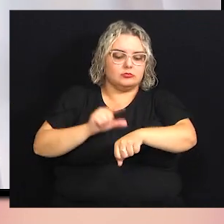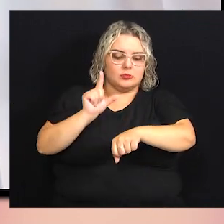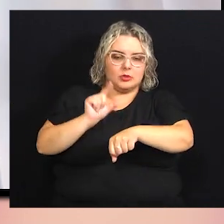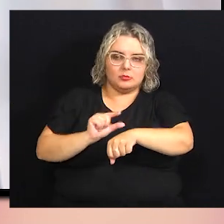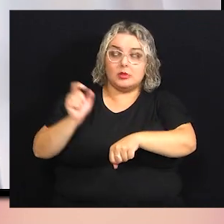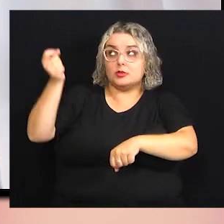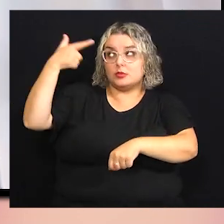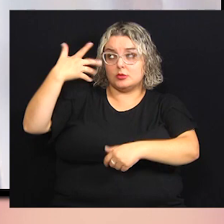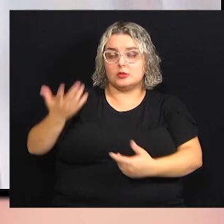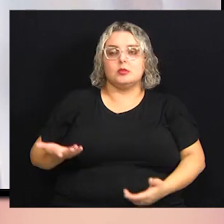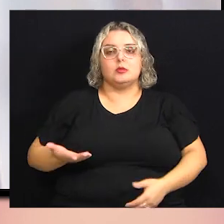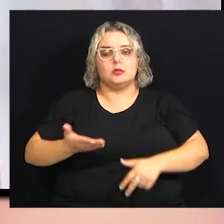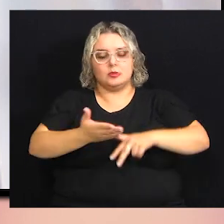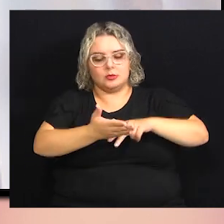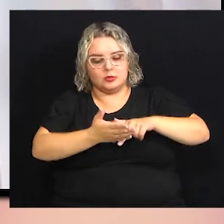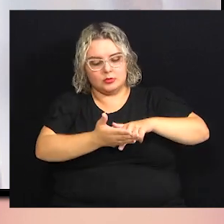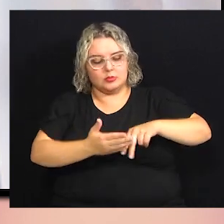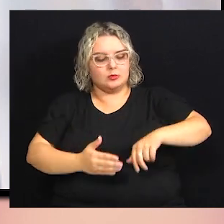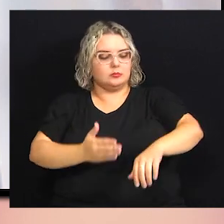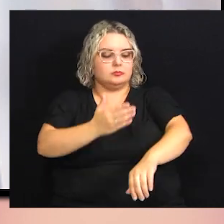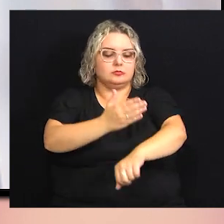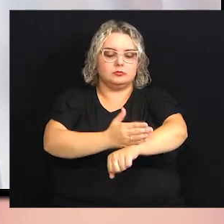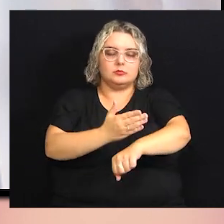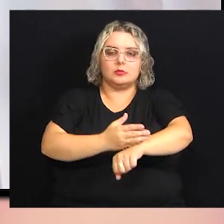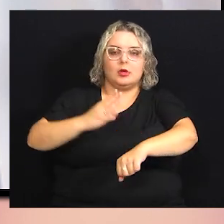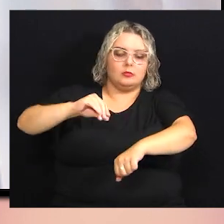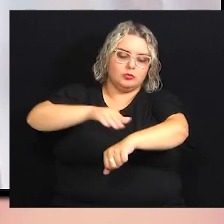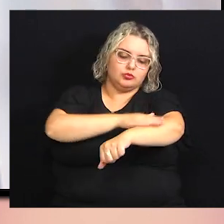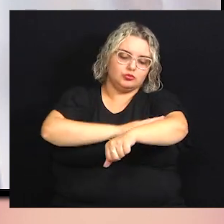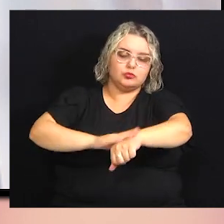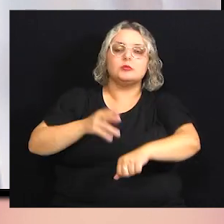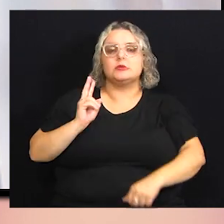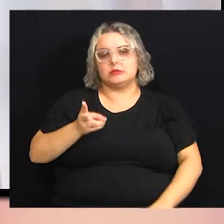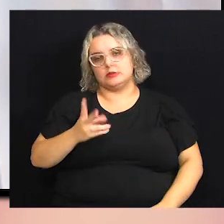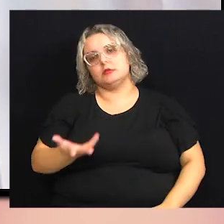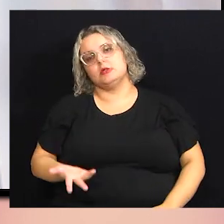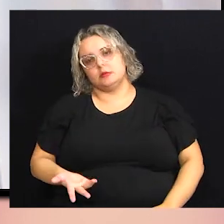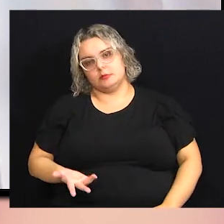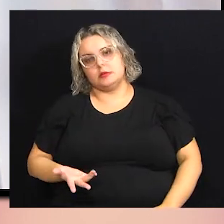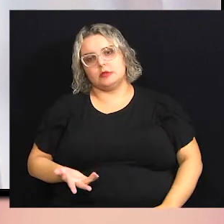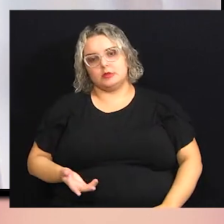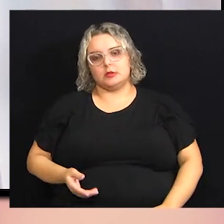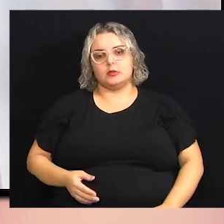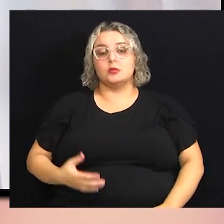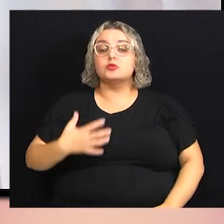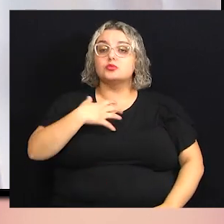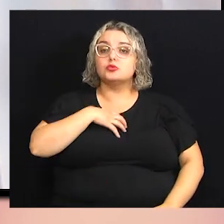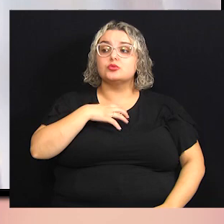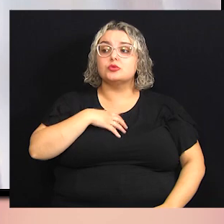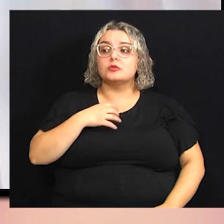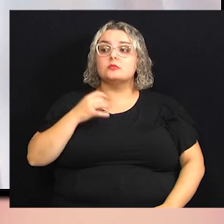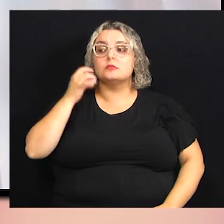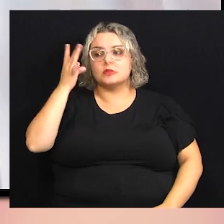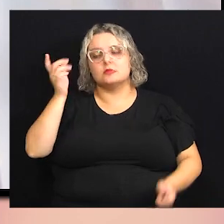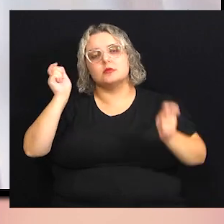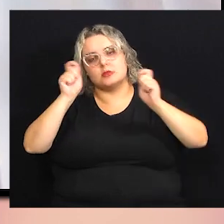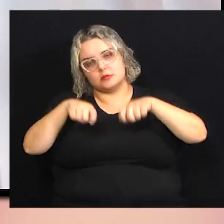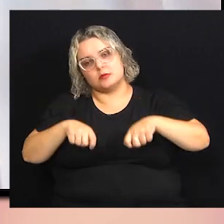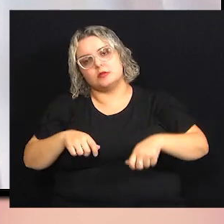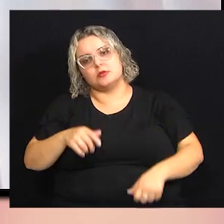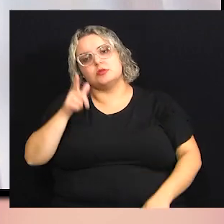exposição solar, uso de roupas mais longas e o uso do protetor regularmente são os fatores, as maneiras